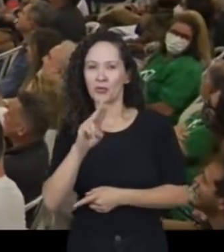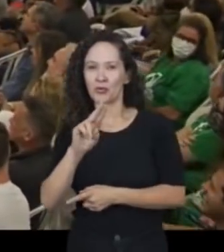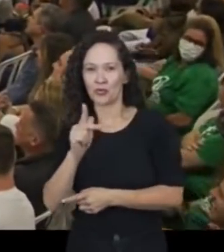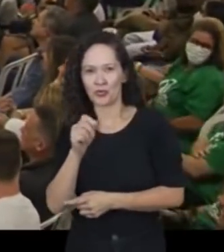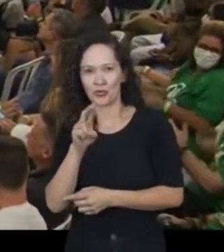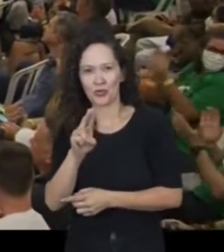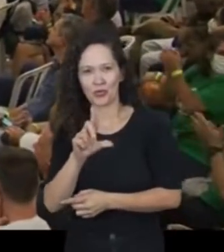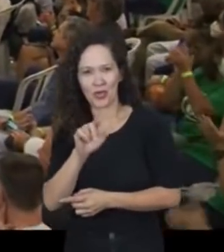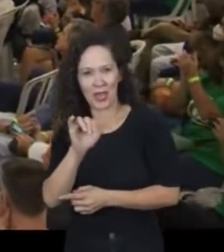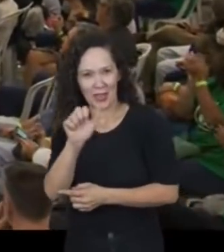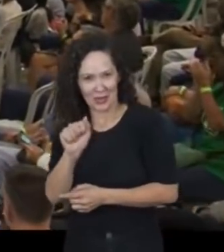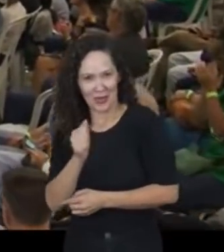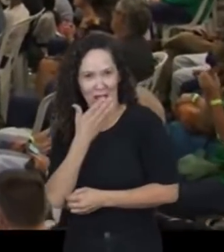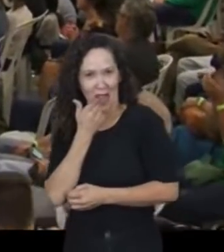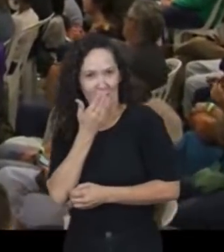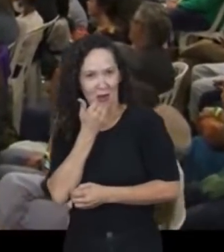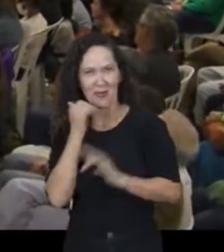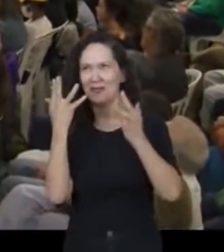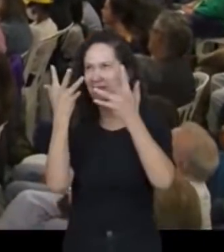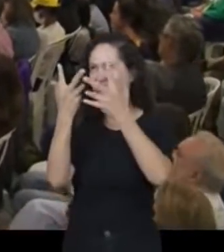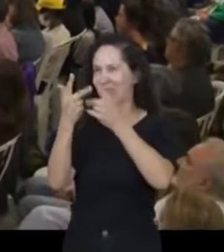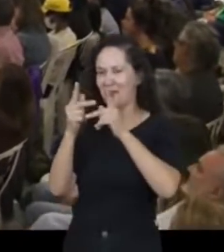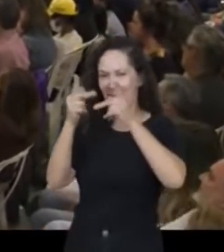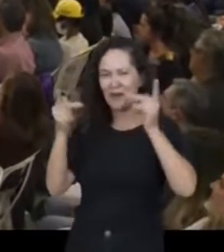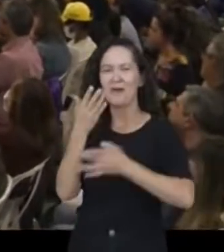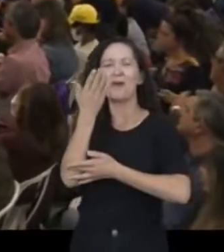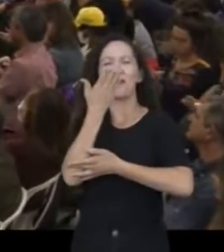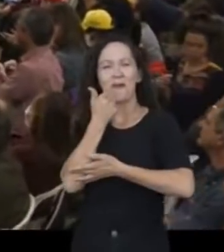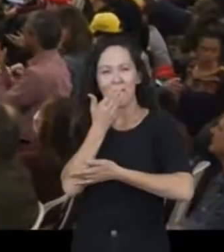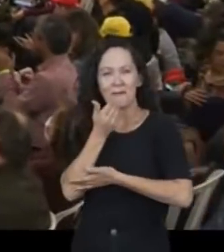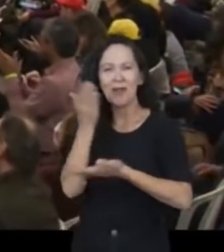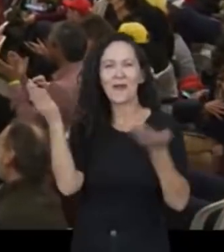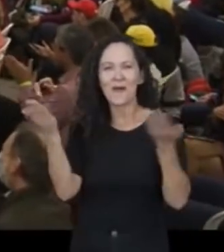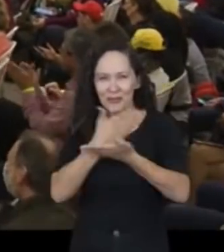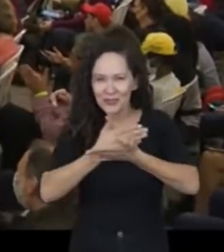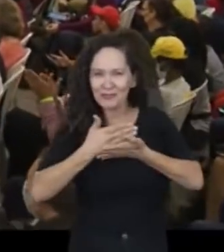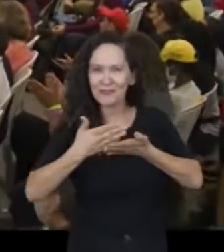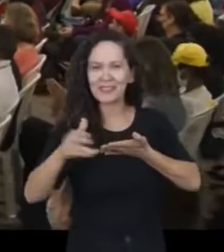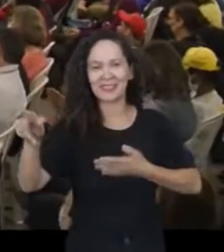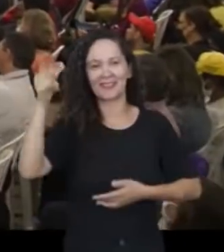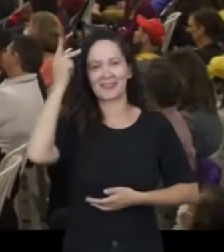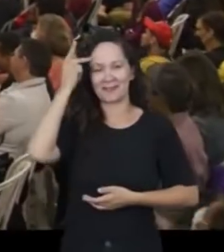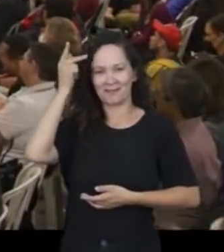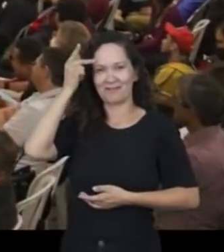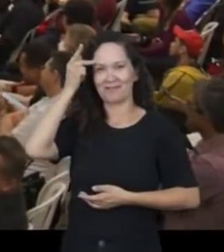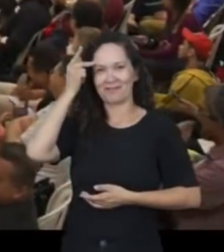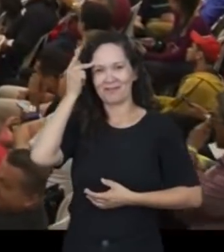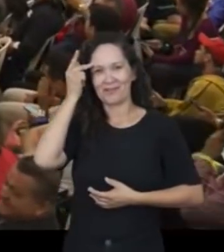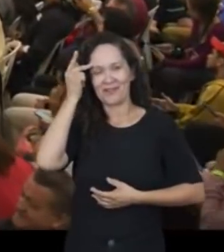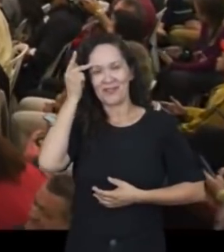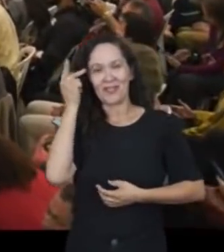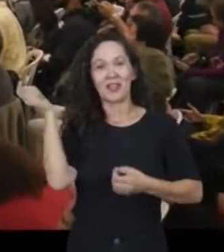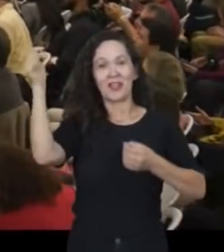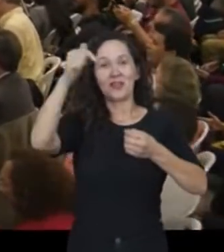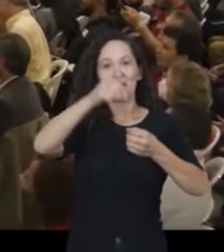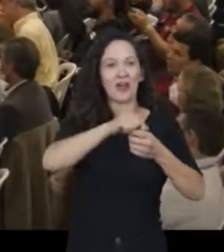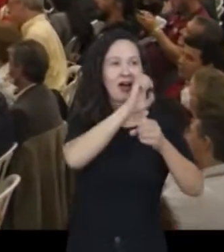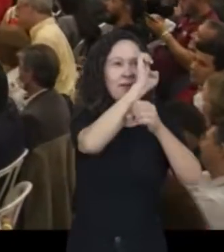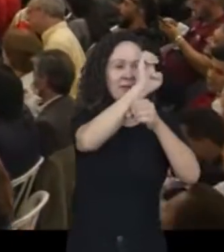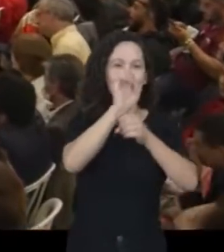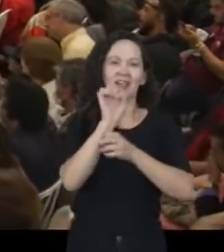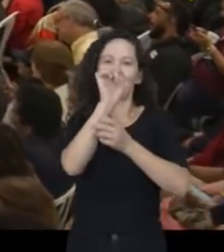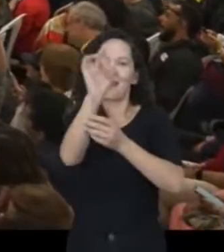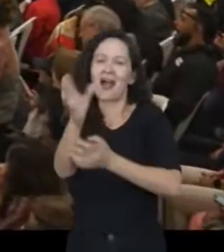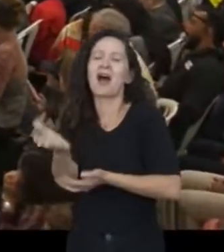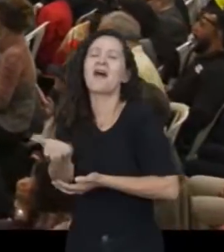extraordinário que vocês poderão começar a comer hoje aqui em São Paulo e voltando para o estado de vocês como bastante